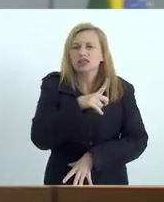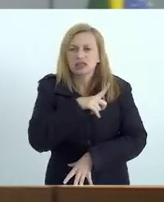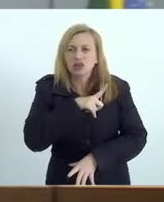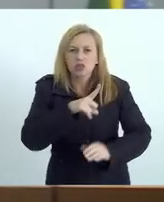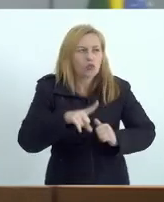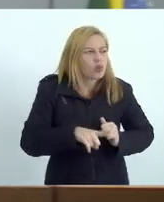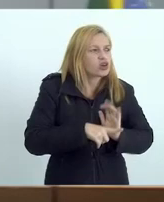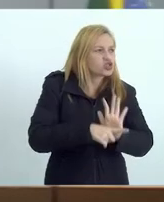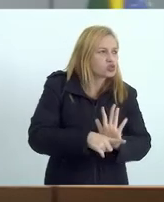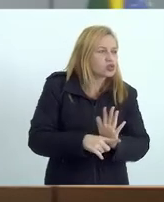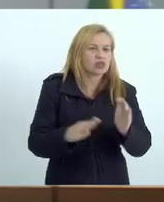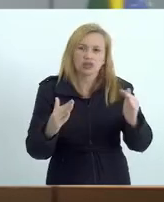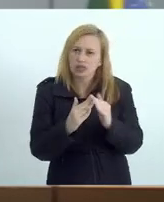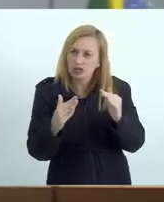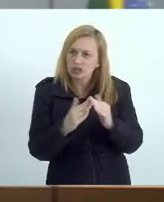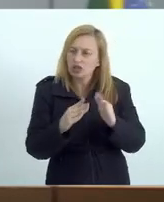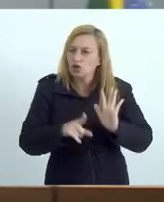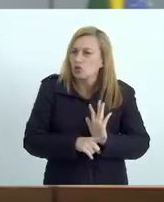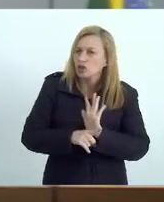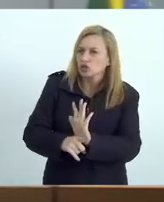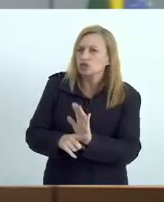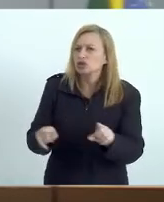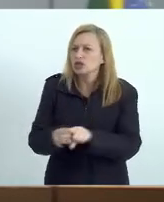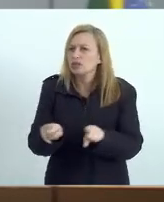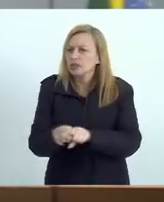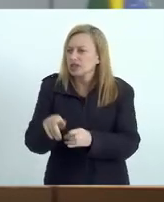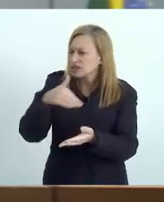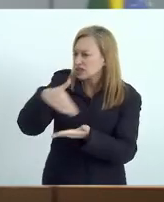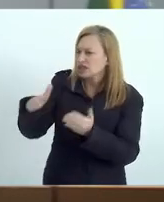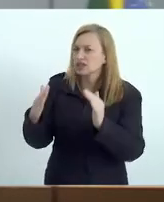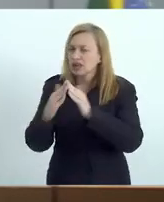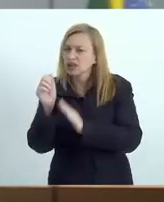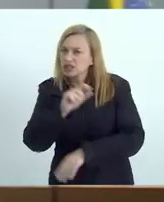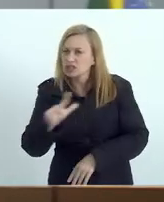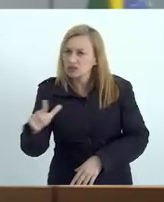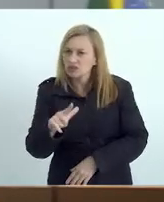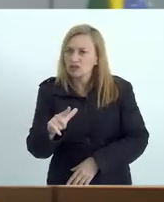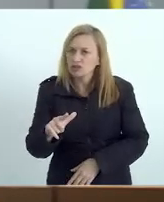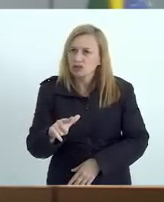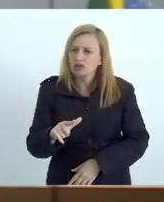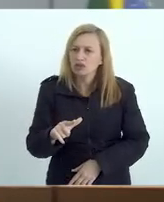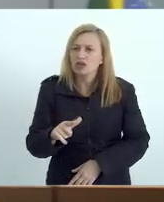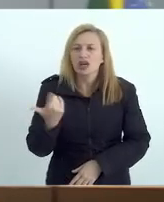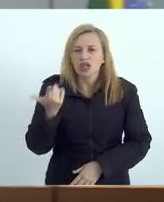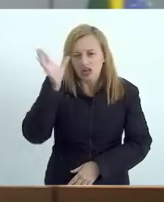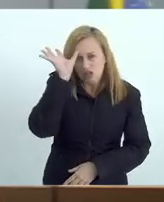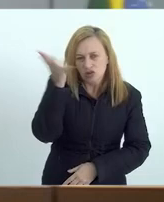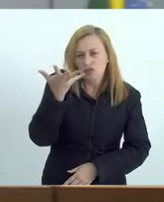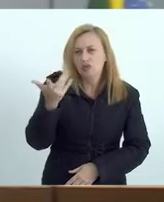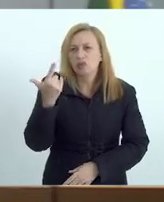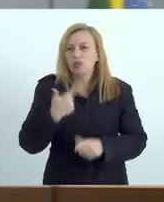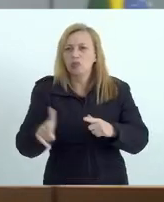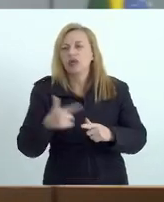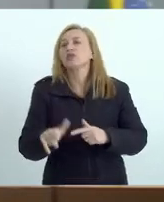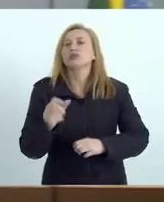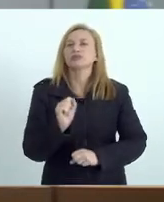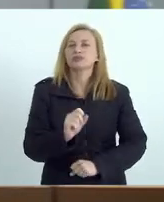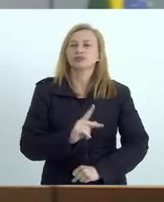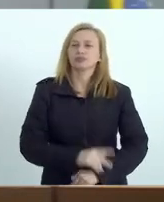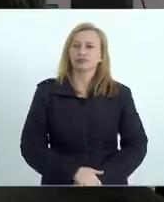que com ajuda dessa casa e com ajuda lá da secretaria da casa civil nós iremos conseguir resolver esse problema muito